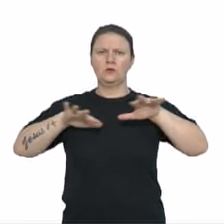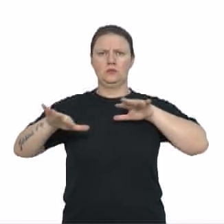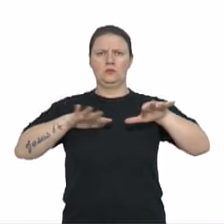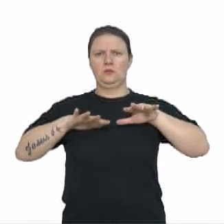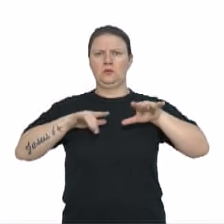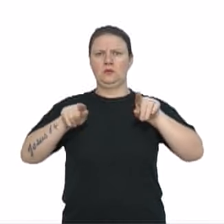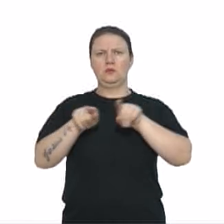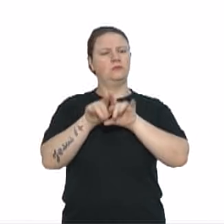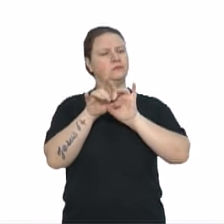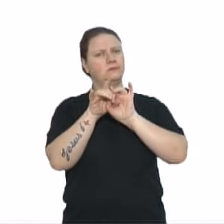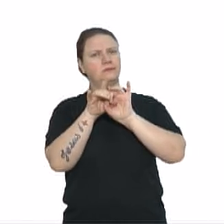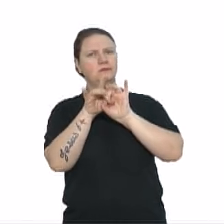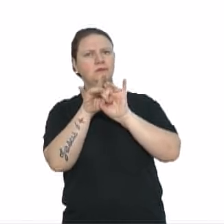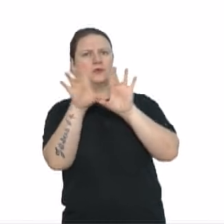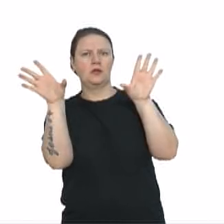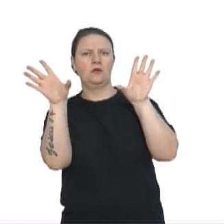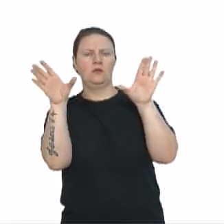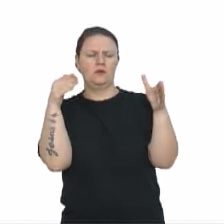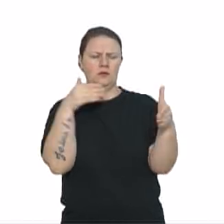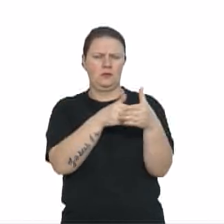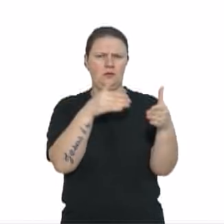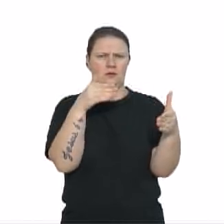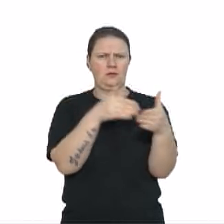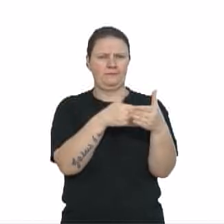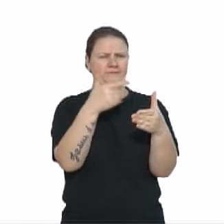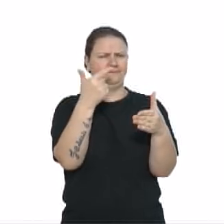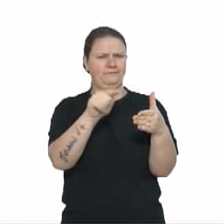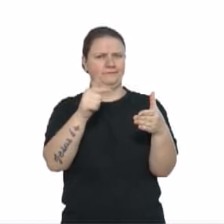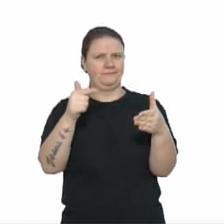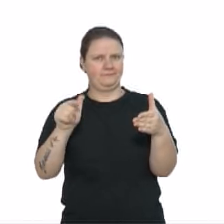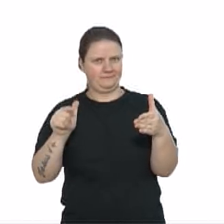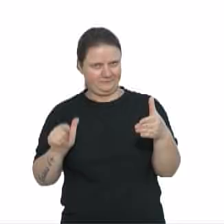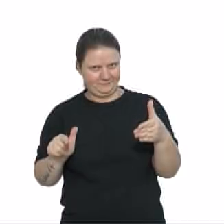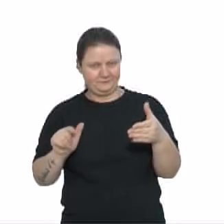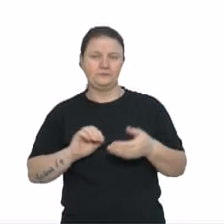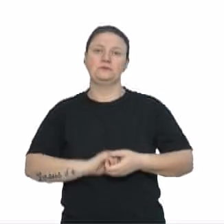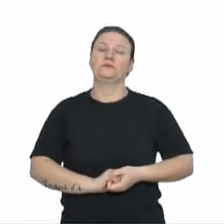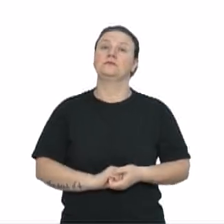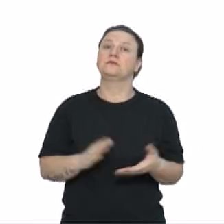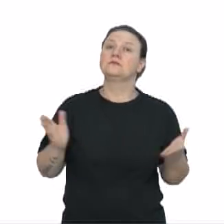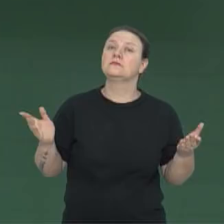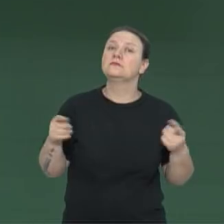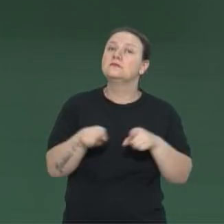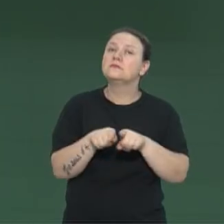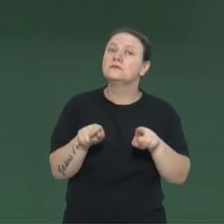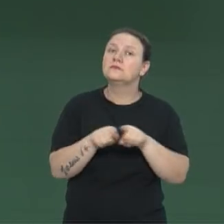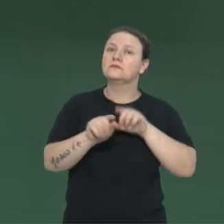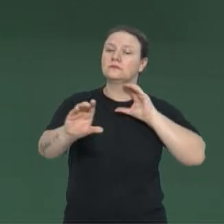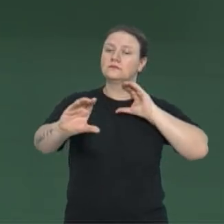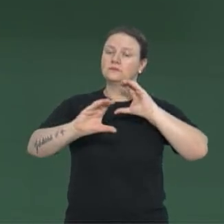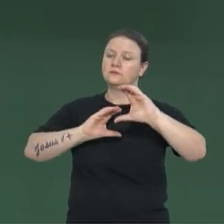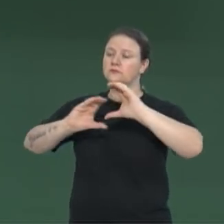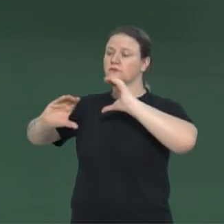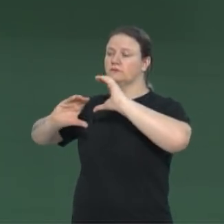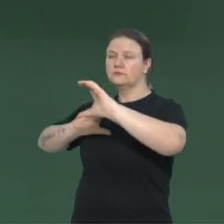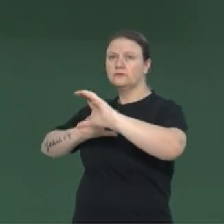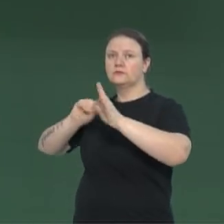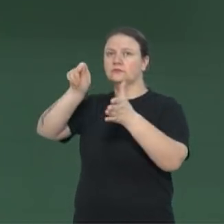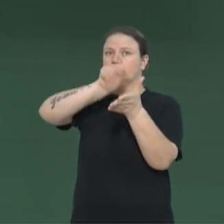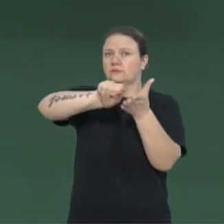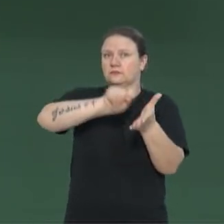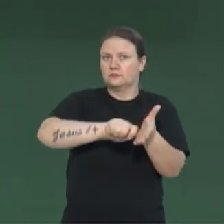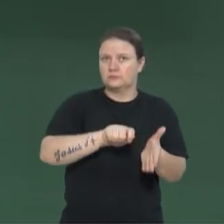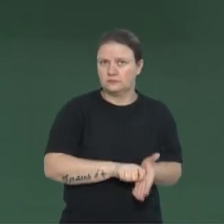movimentos livres de restrição. E também a gente tratou aqui da comunicação verbal e